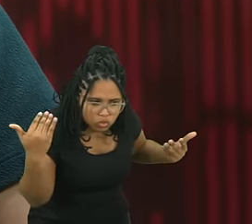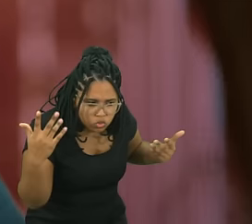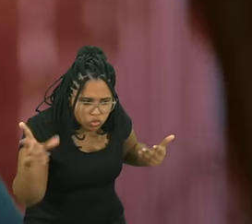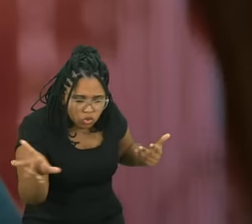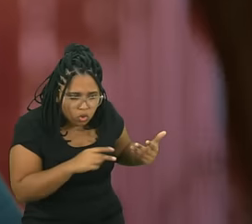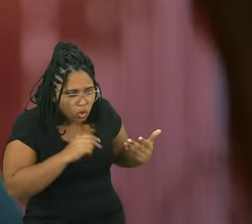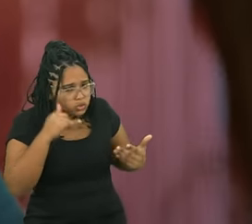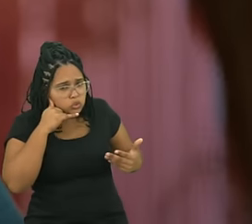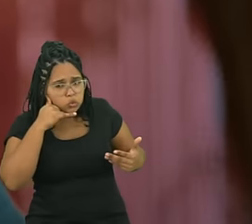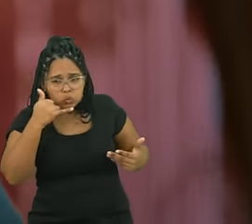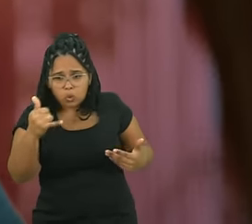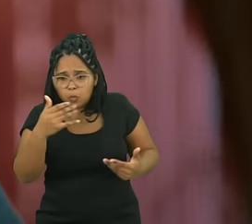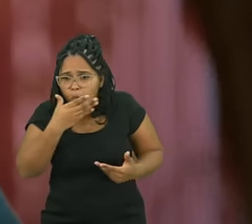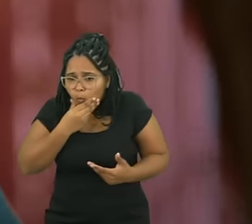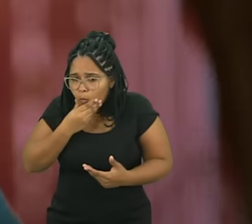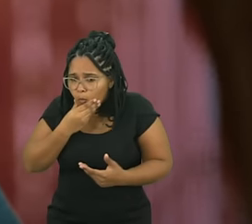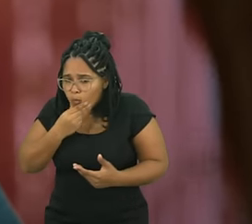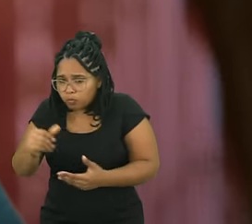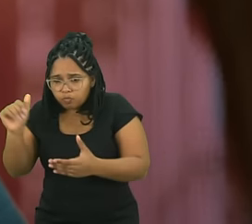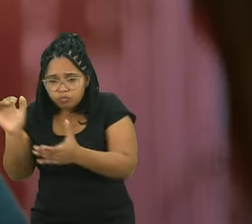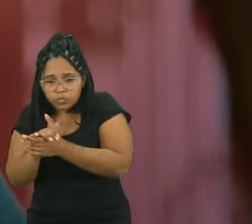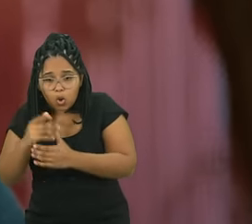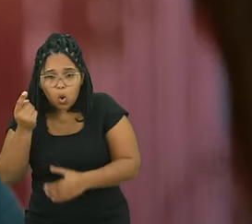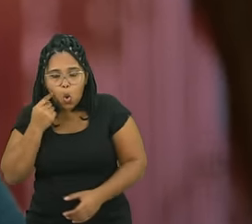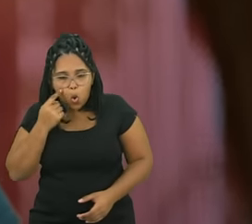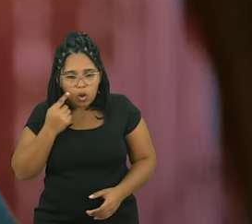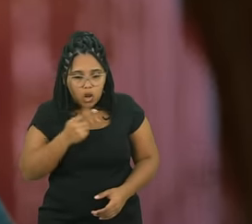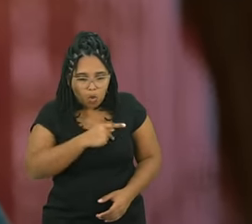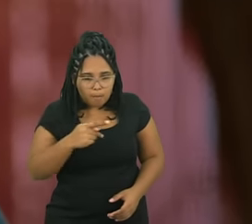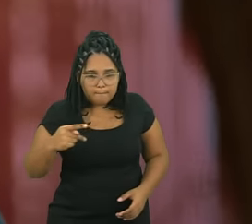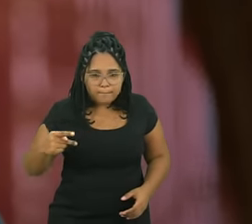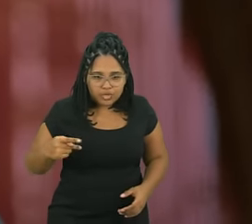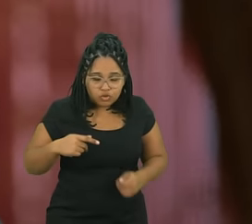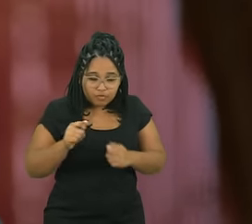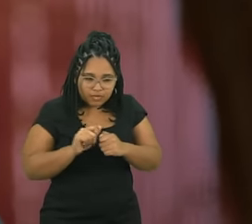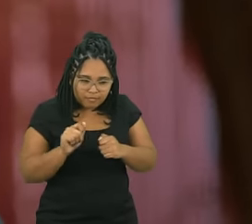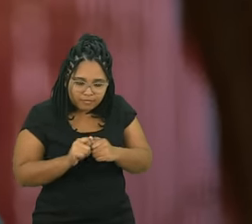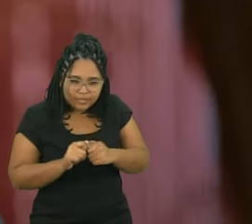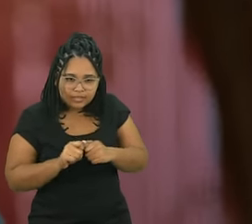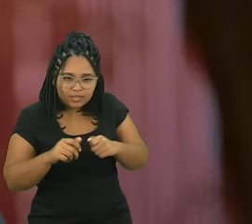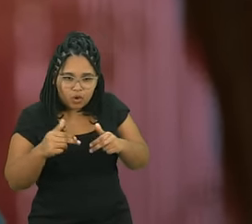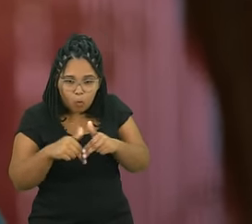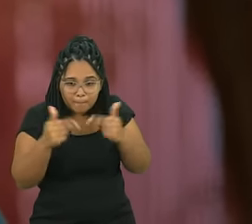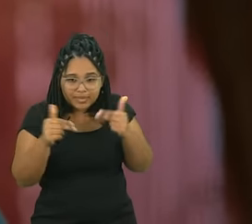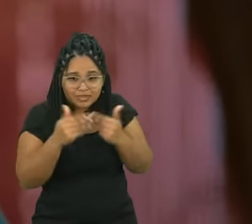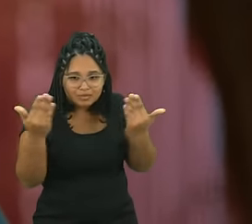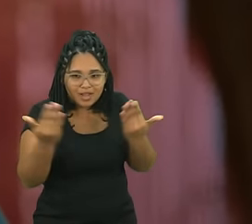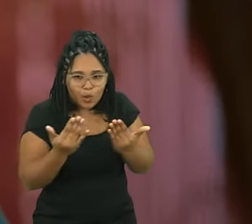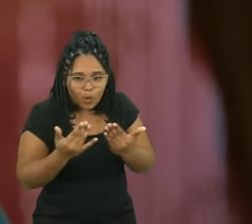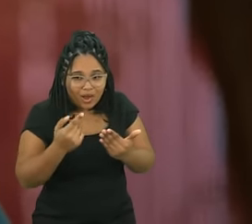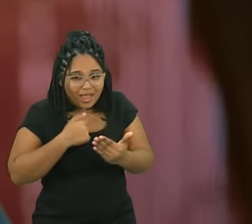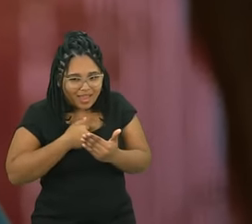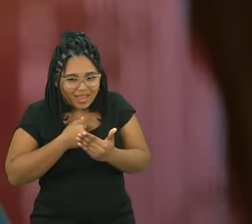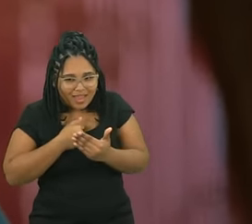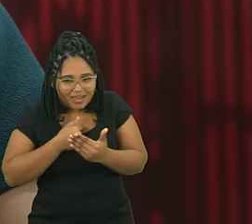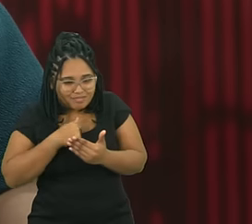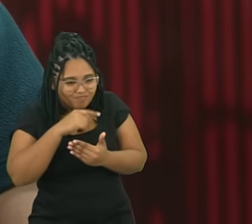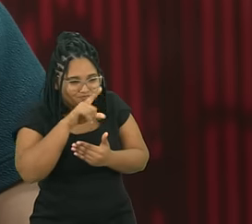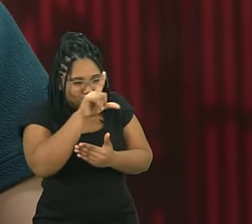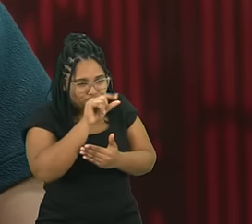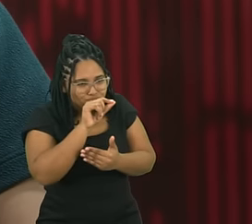meu esposo e falei, olha, o pastor Lorival de Almeida está fazendo cirurgia agora e eu estou escalada na cirurgia